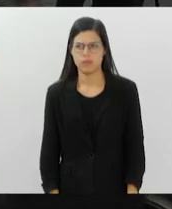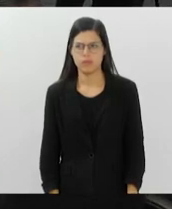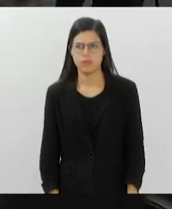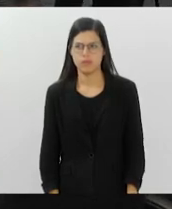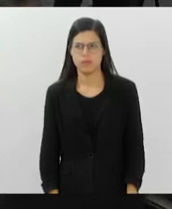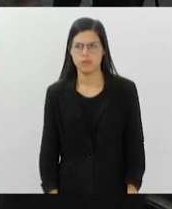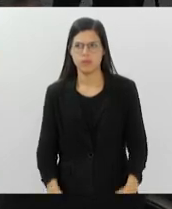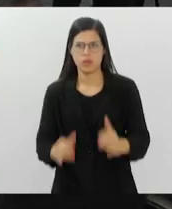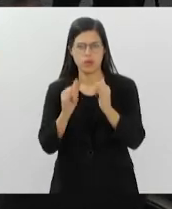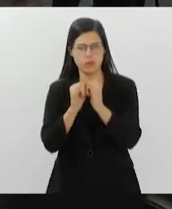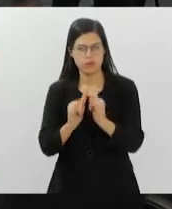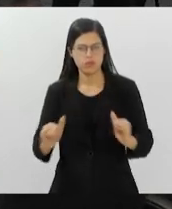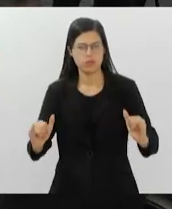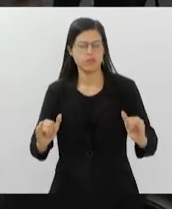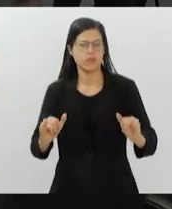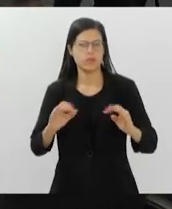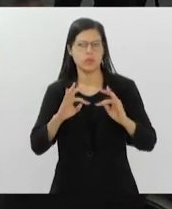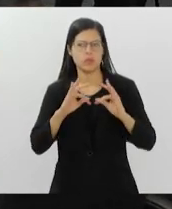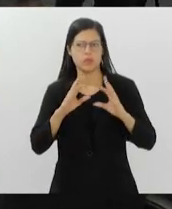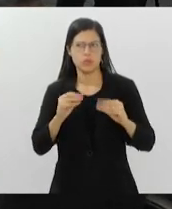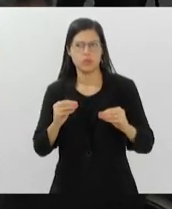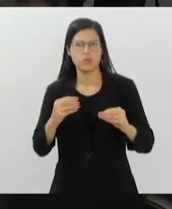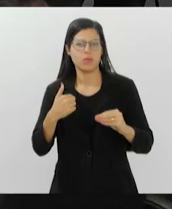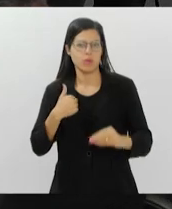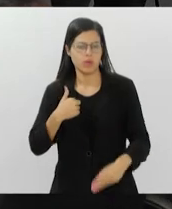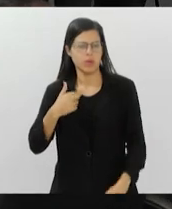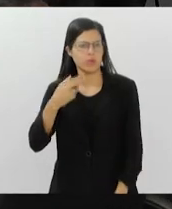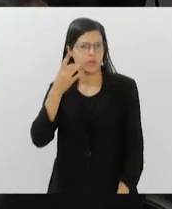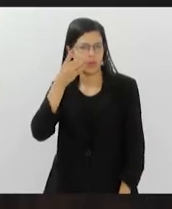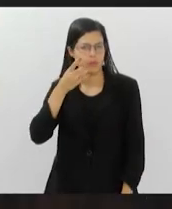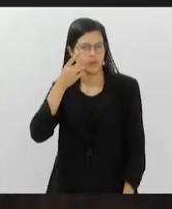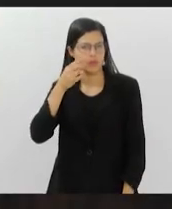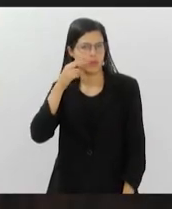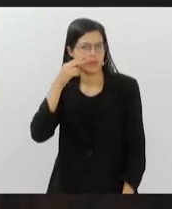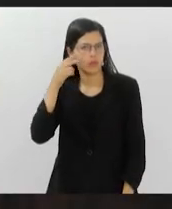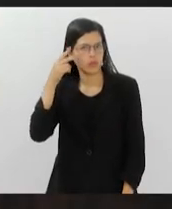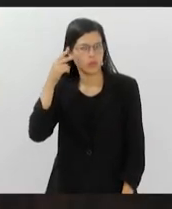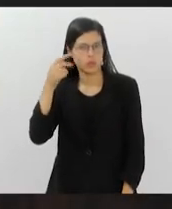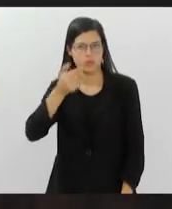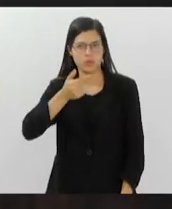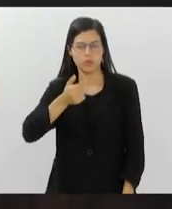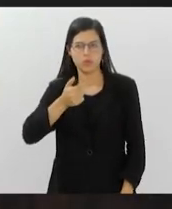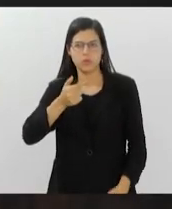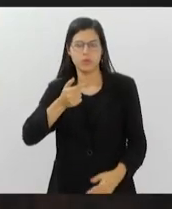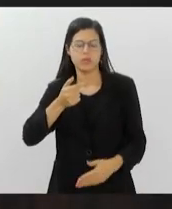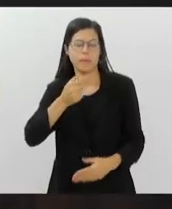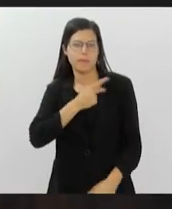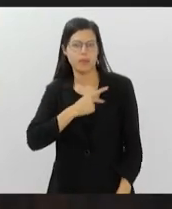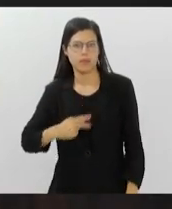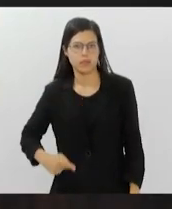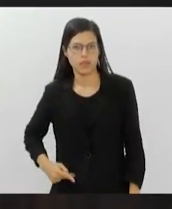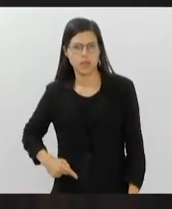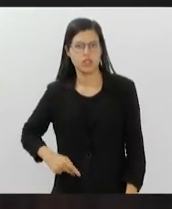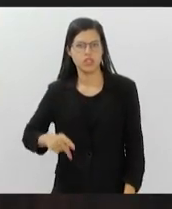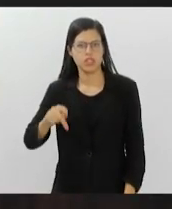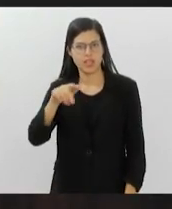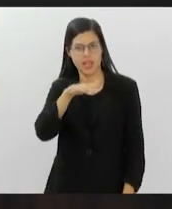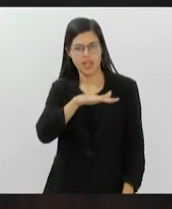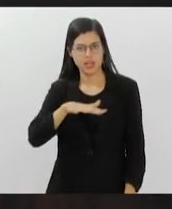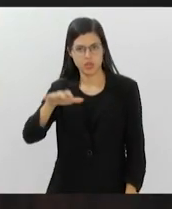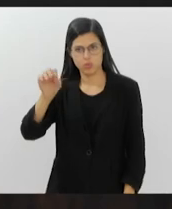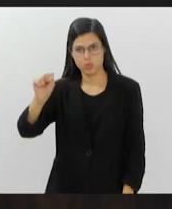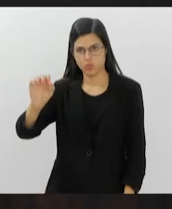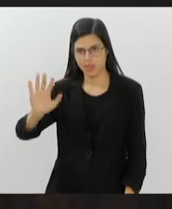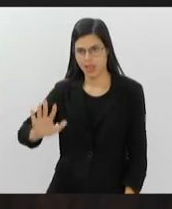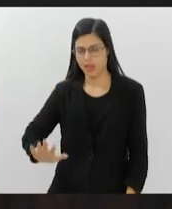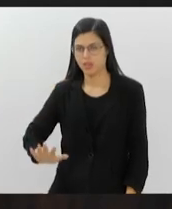Anunciar a todos vocês que eu, a deputada Tia Ju, sou a vice-presidente da região Sudeste e convido